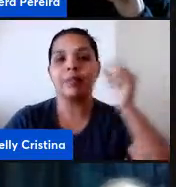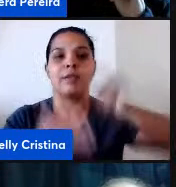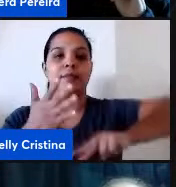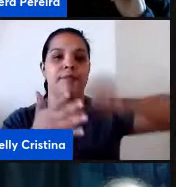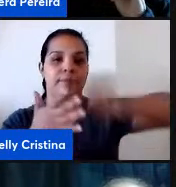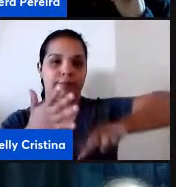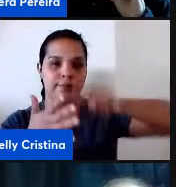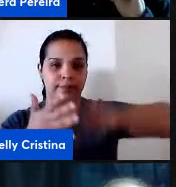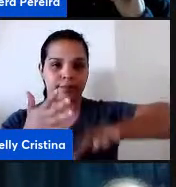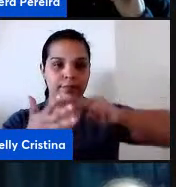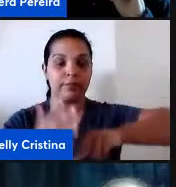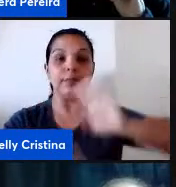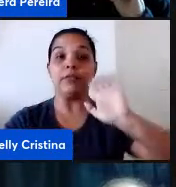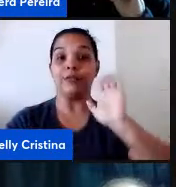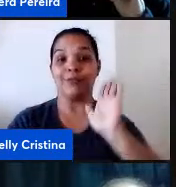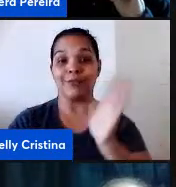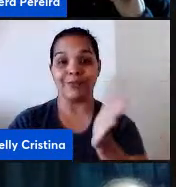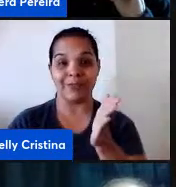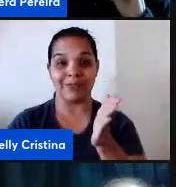nós já temos